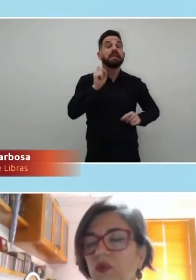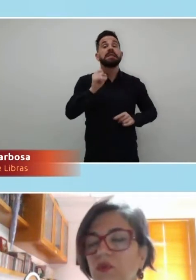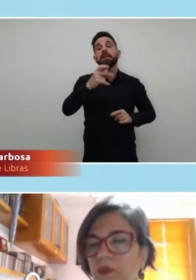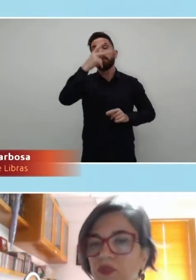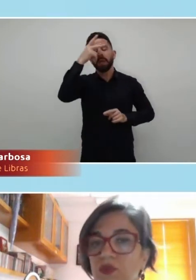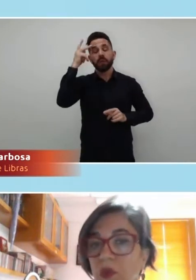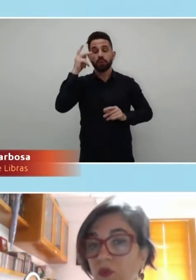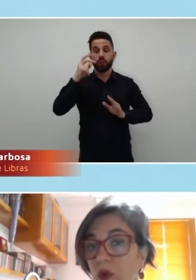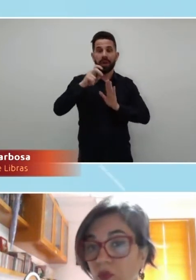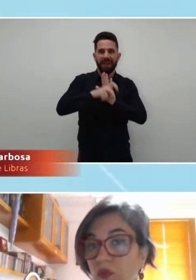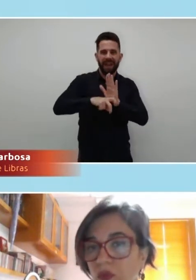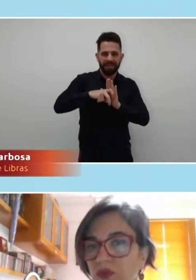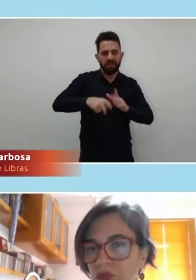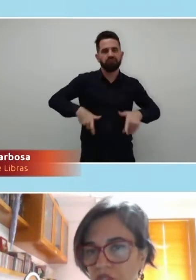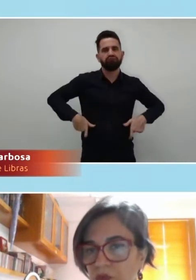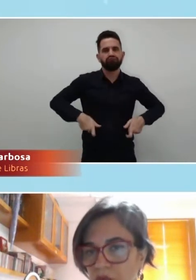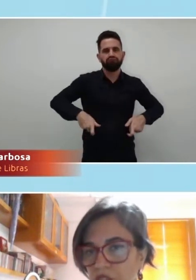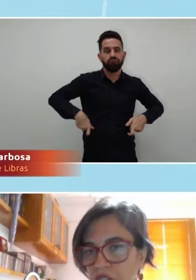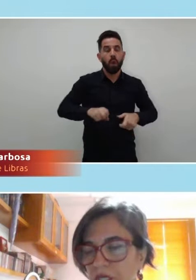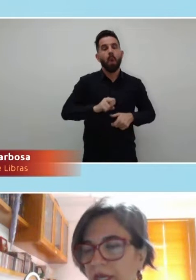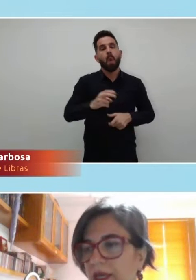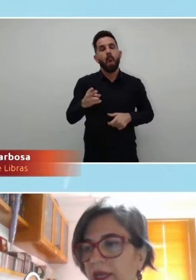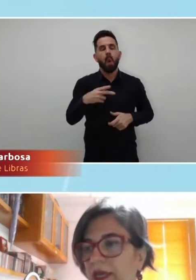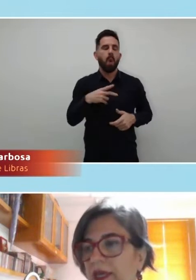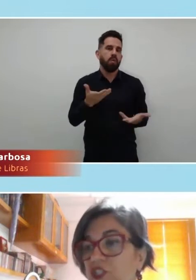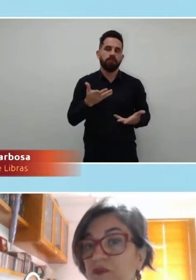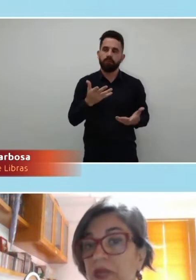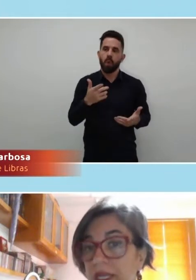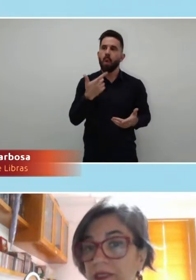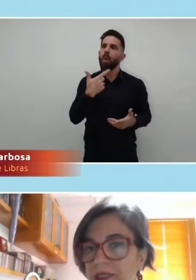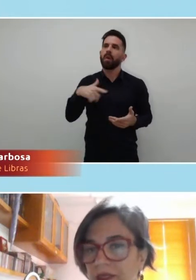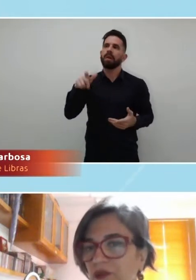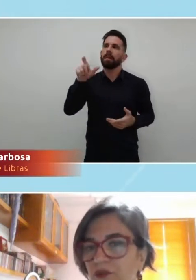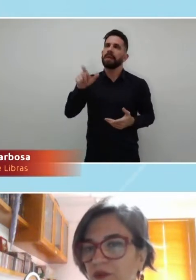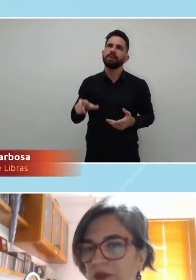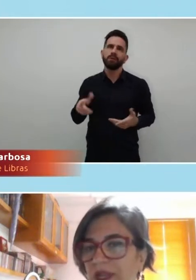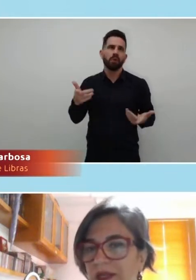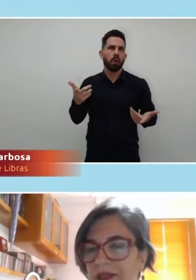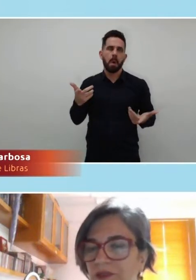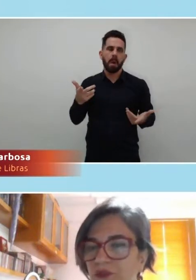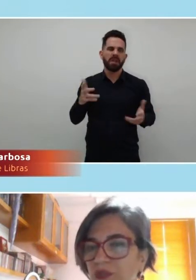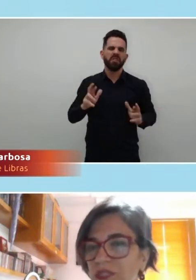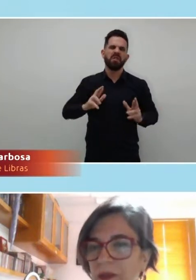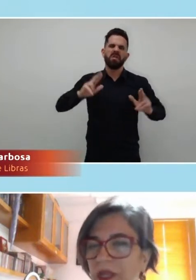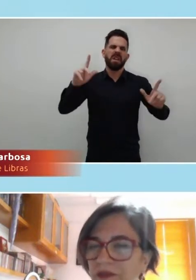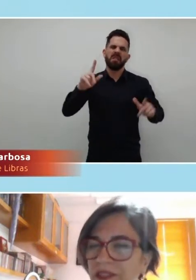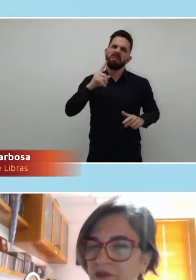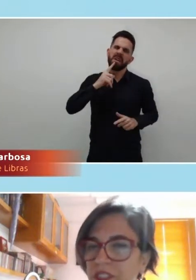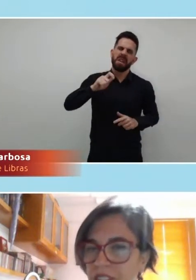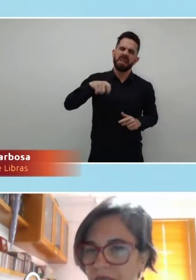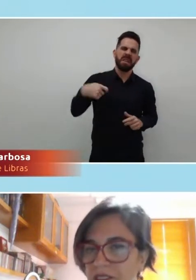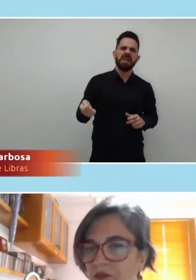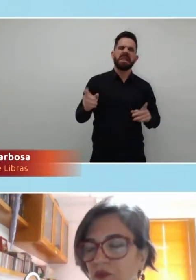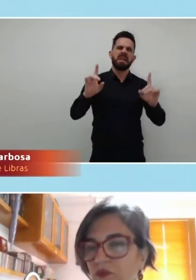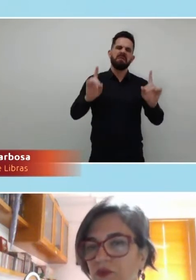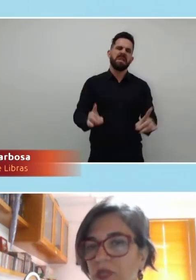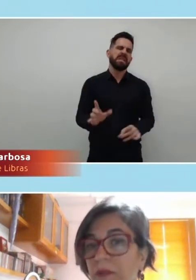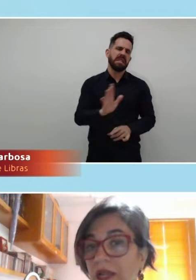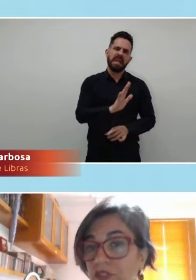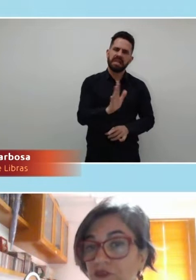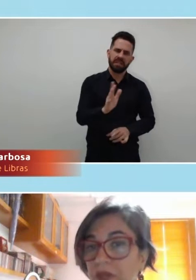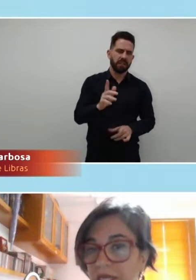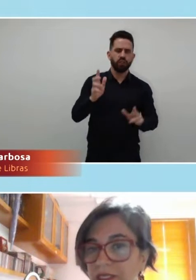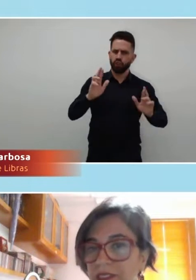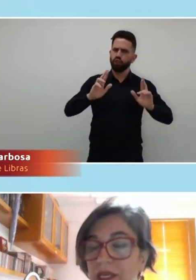ou numa pessoa com algum outro tipo de diferença, eu não vou falar, não vou nem usar a palavra deficiência, eu vou usar a